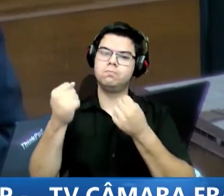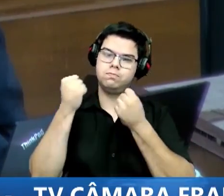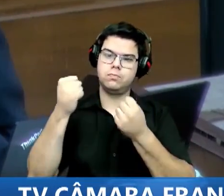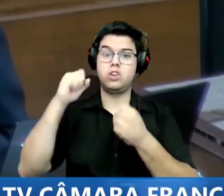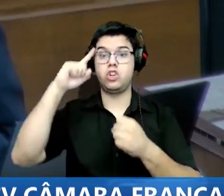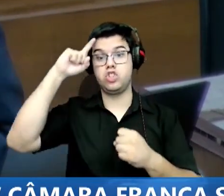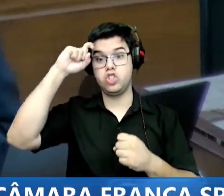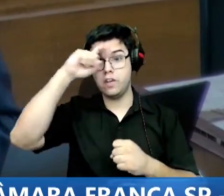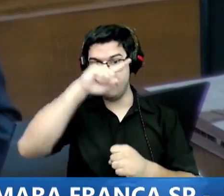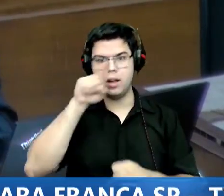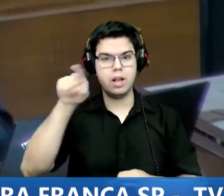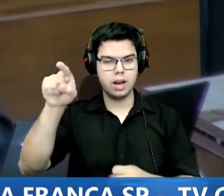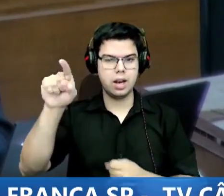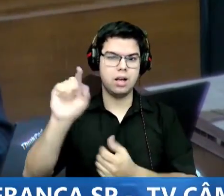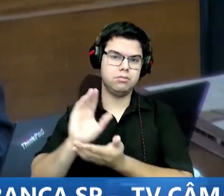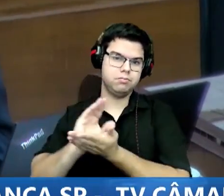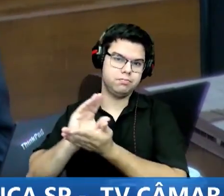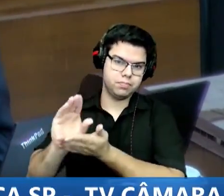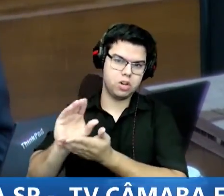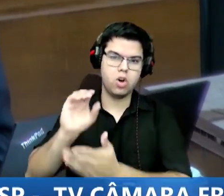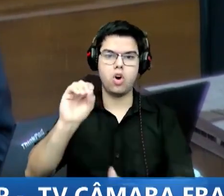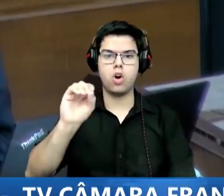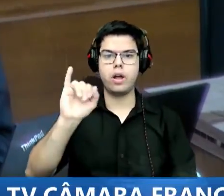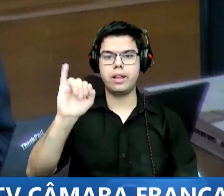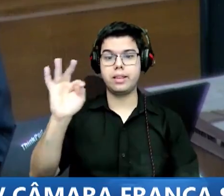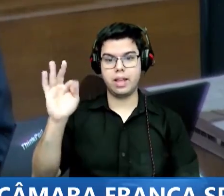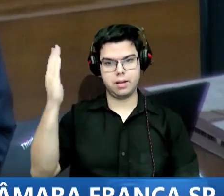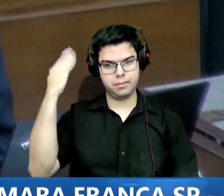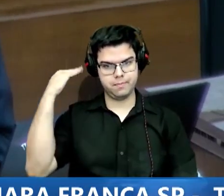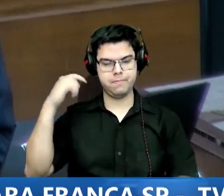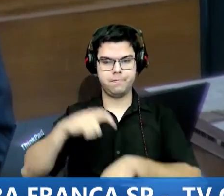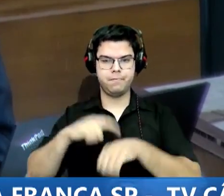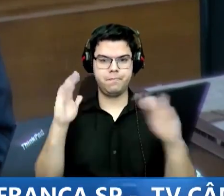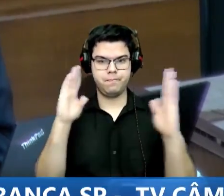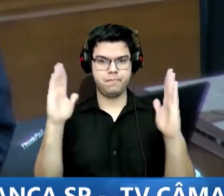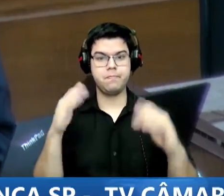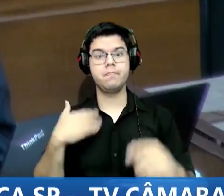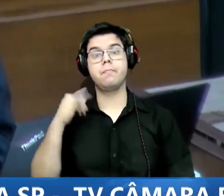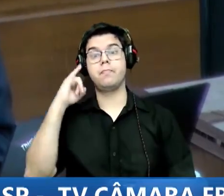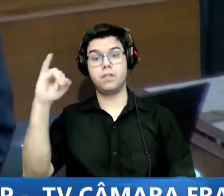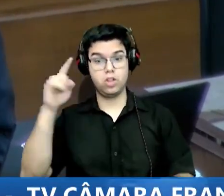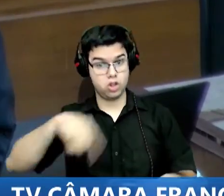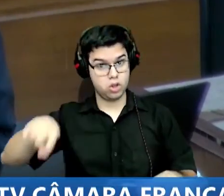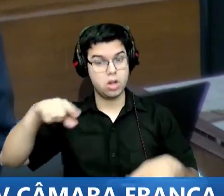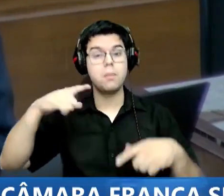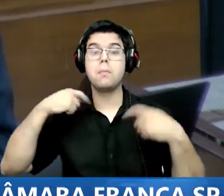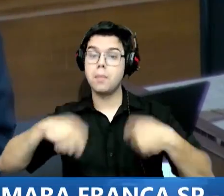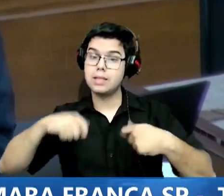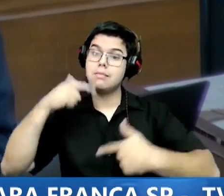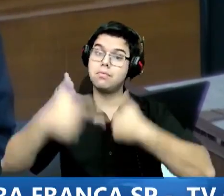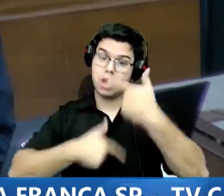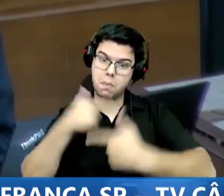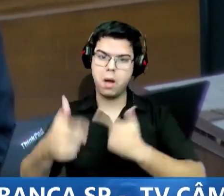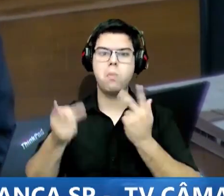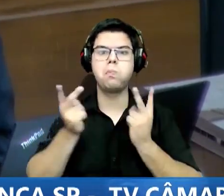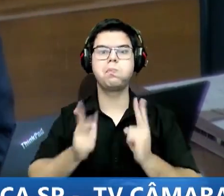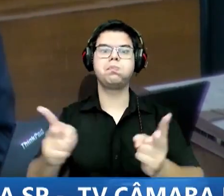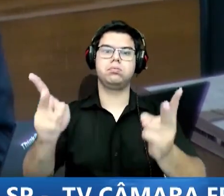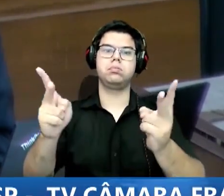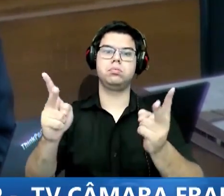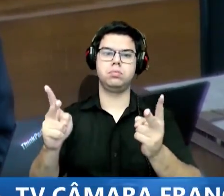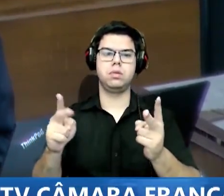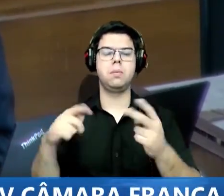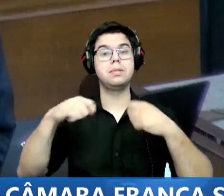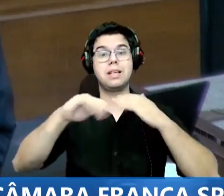pela OIT naquela época. Então eu quero dizer que nós temos que fazer esse trabalho, tem que dar continuidade, e aquilo que tem que ser perene, vai